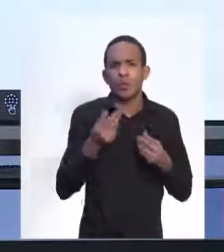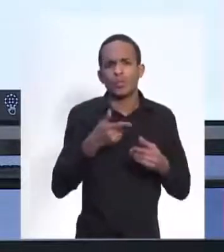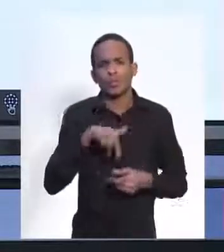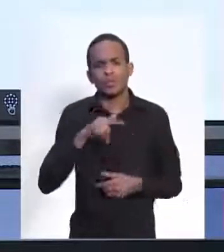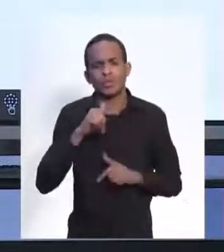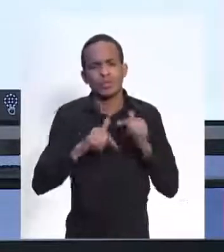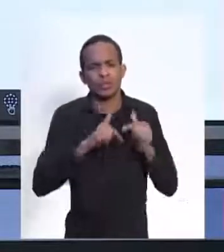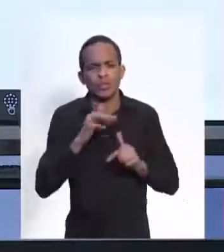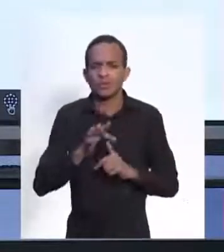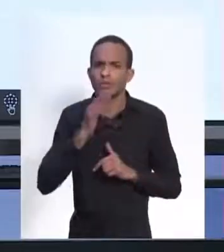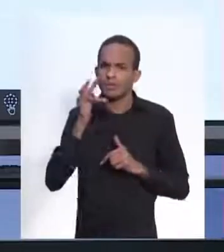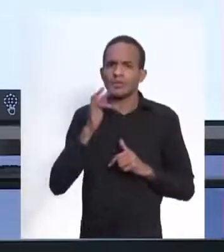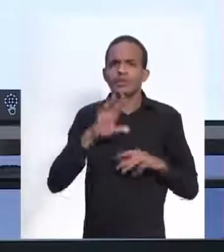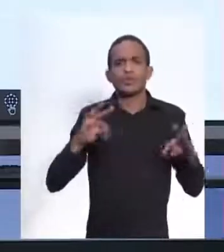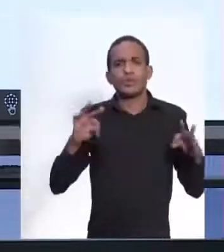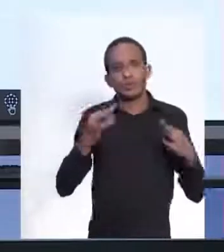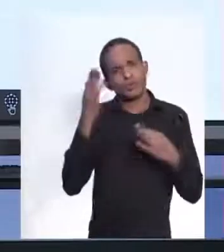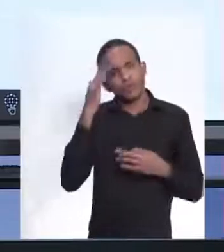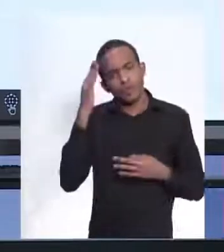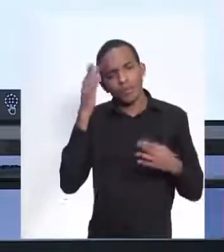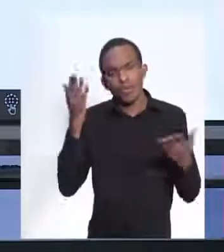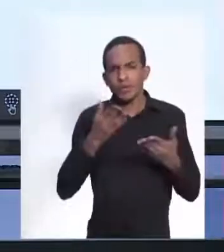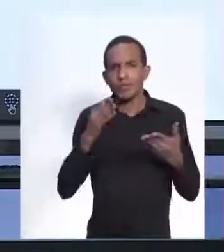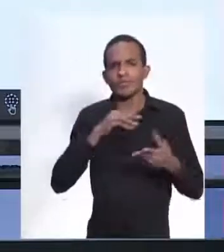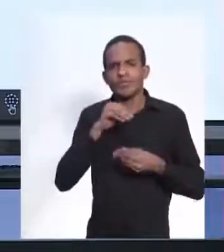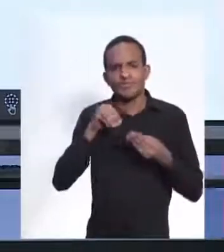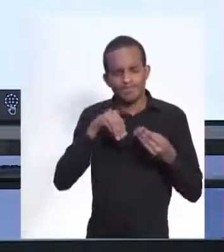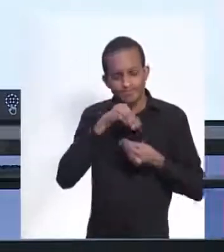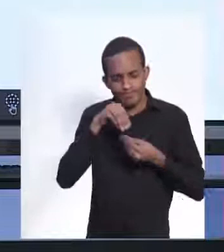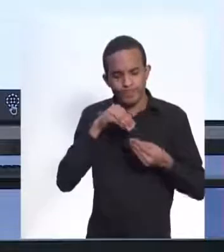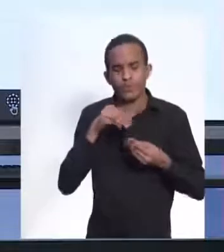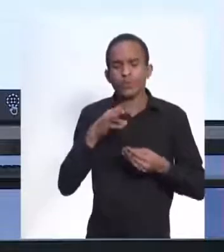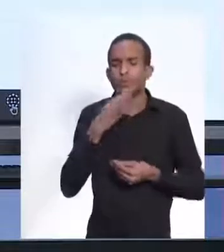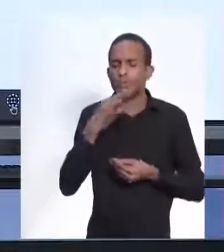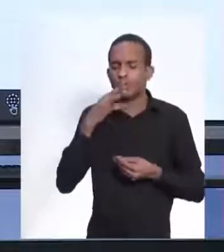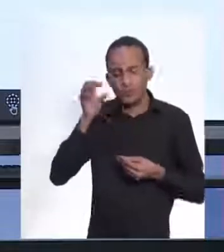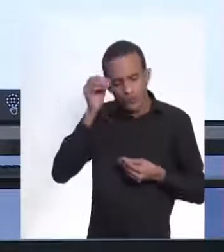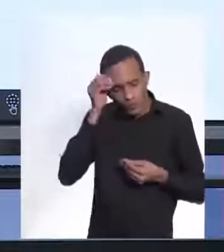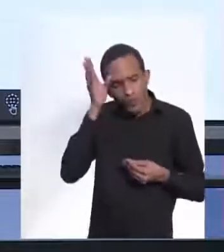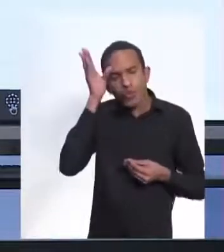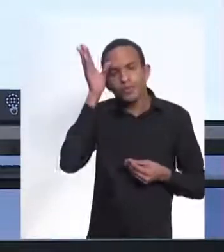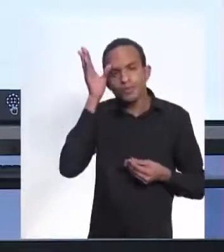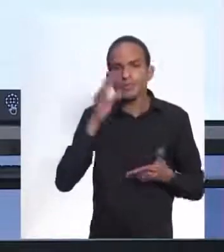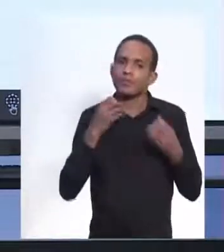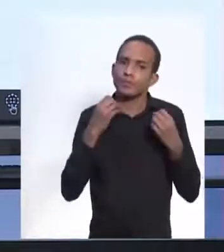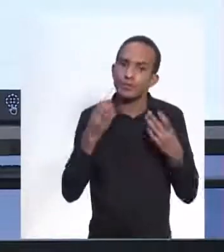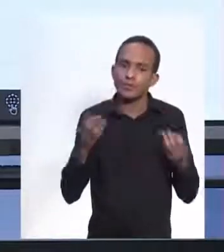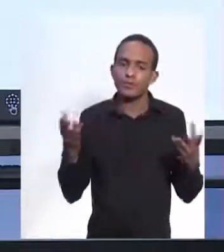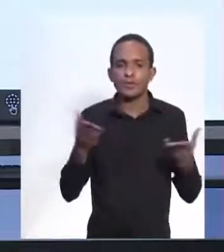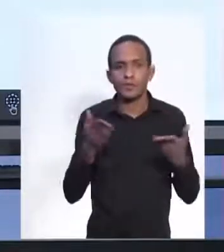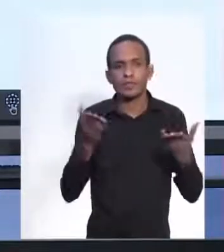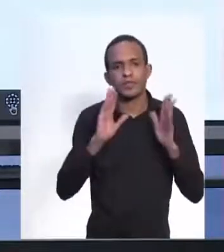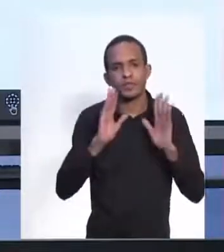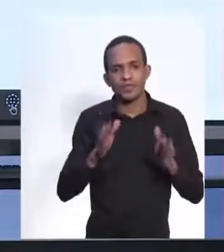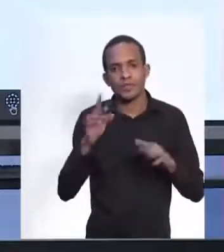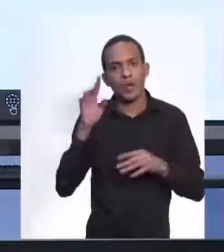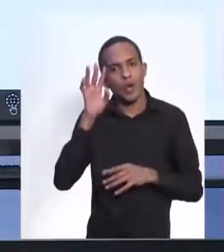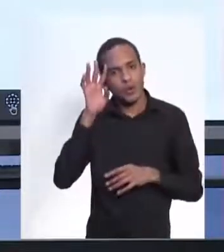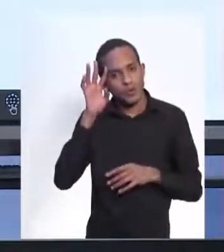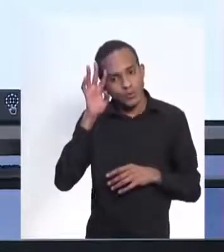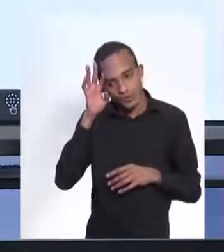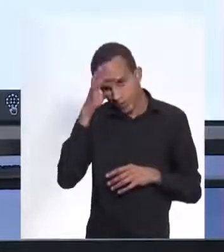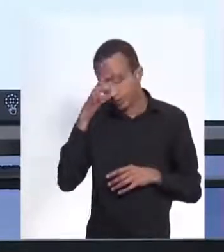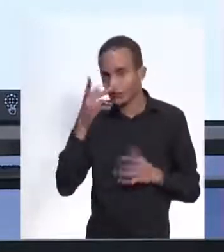trabalhar amanhã. Tudo que a gente sabe, tudo incorpora para o nosso conhecimento, tudo é muito bom. Turma, vou passar para o nosso